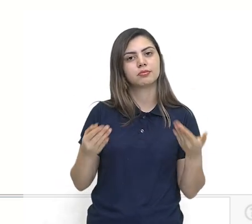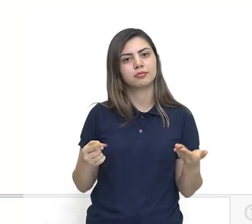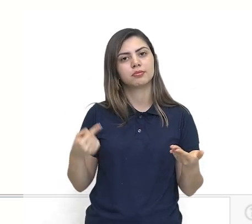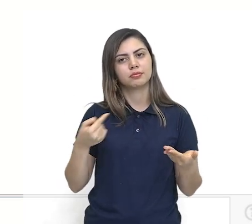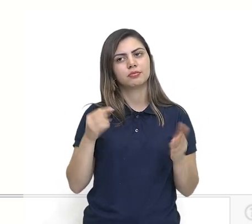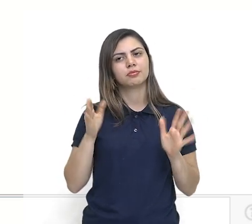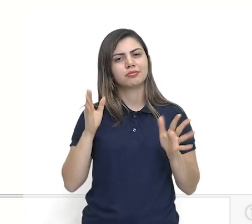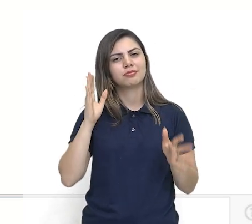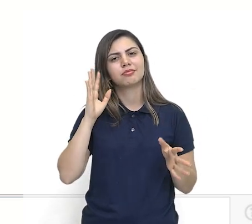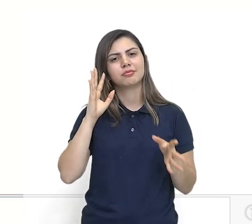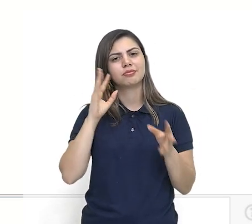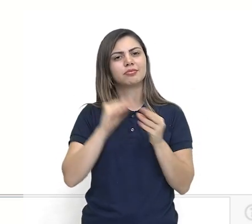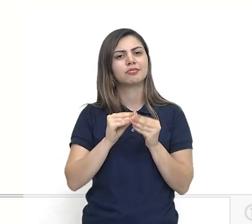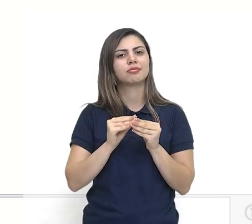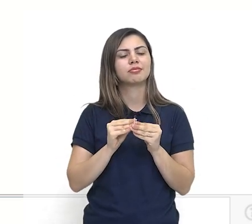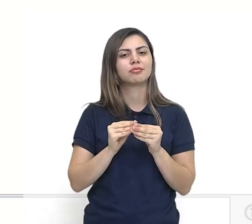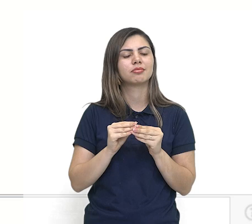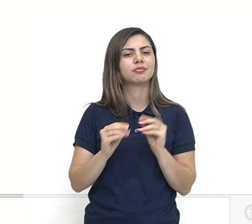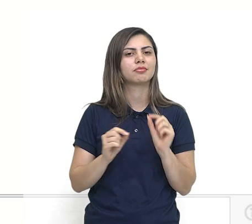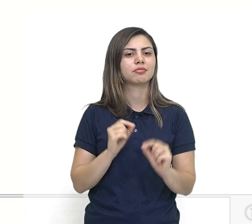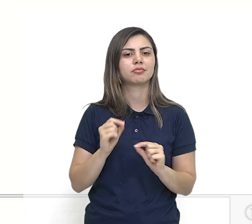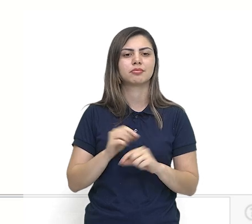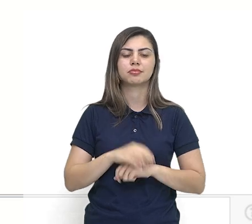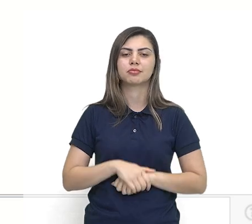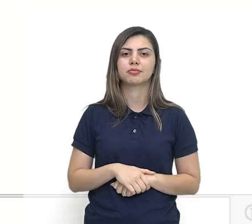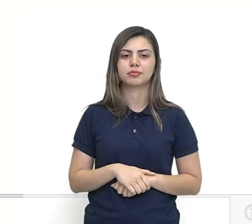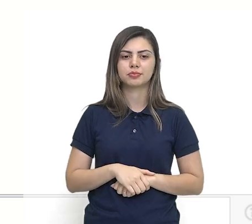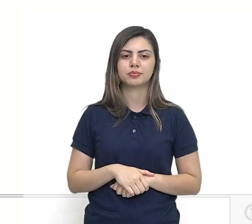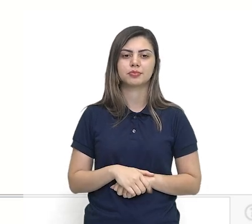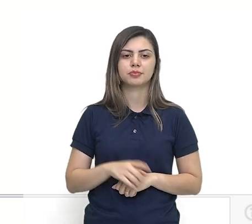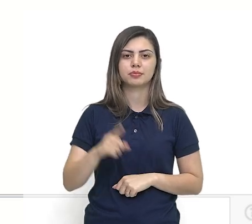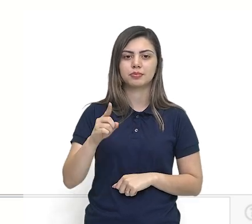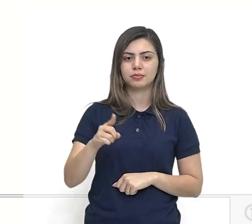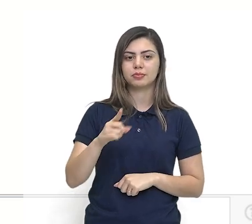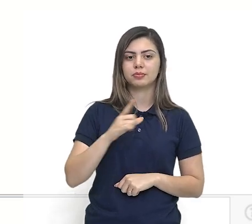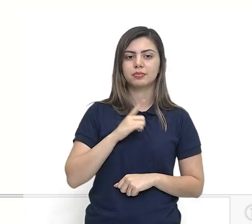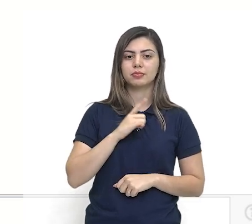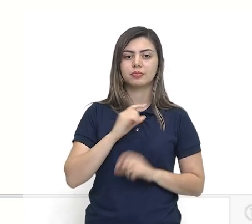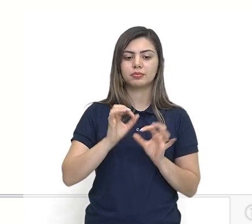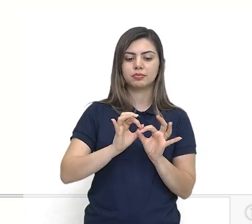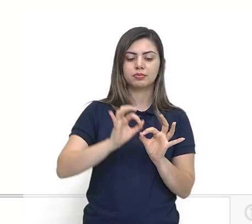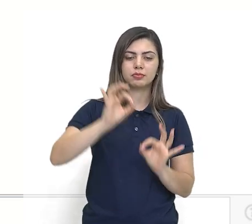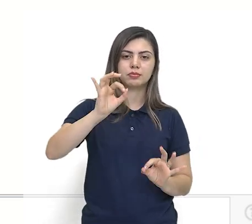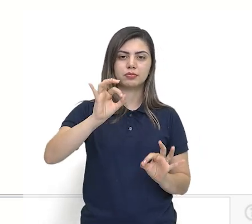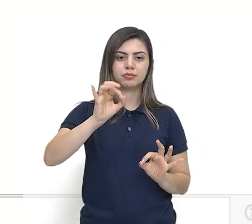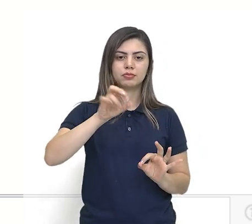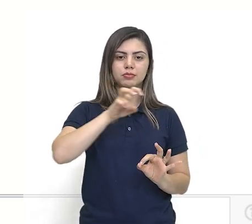aqui, que o lado vale